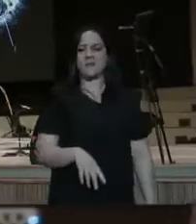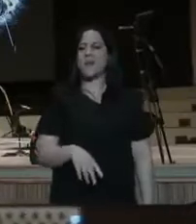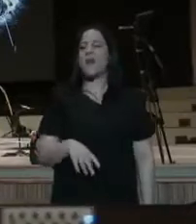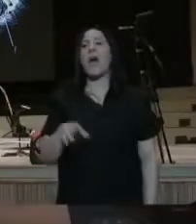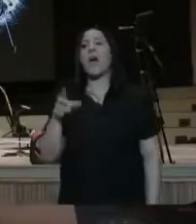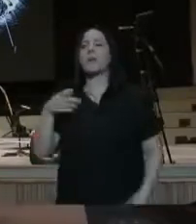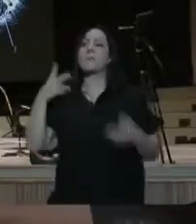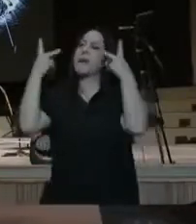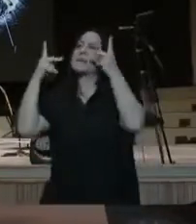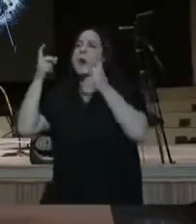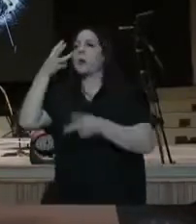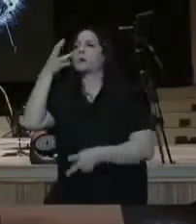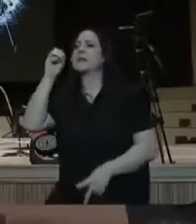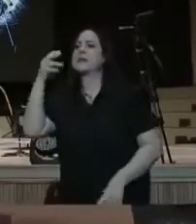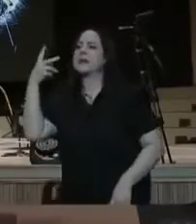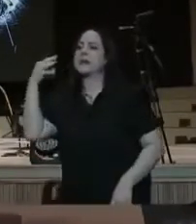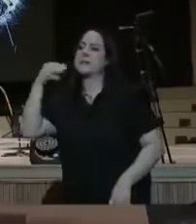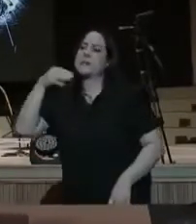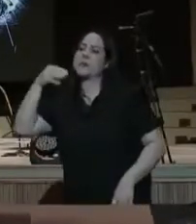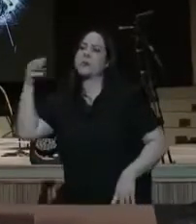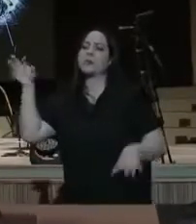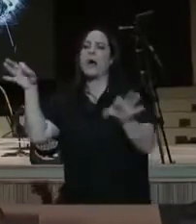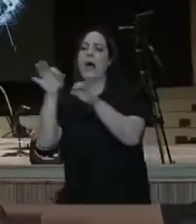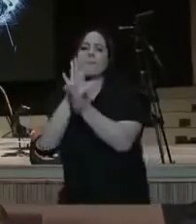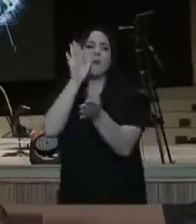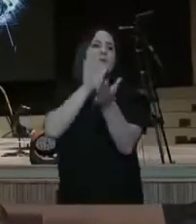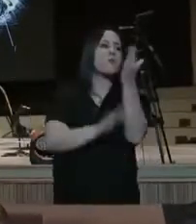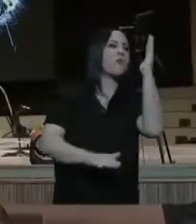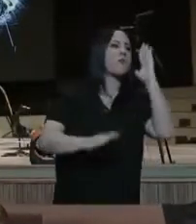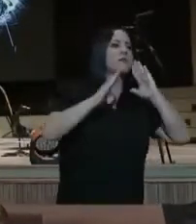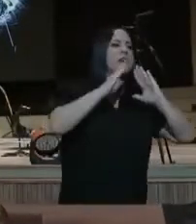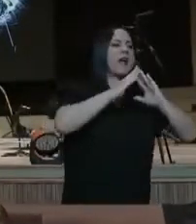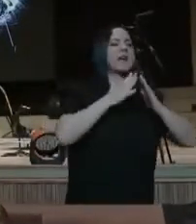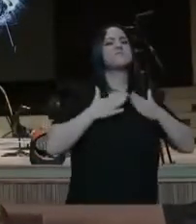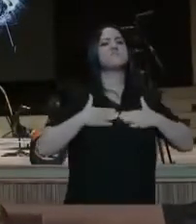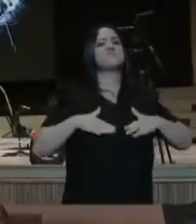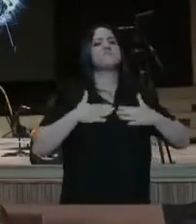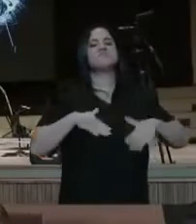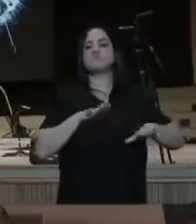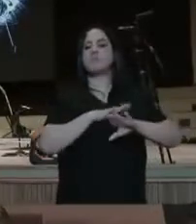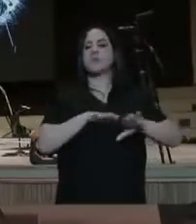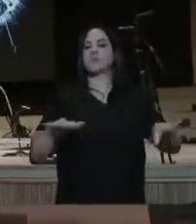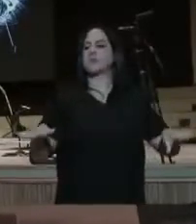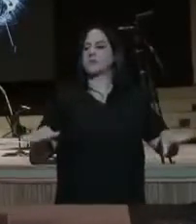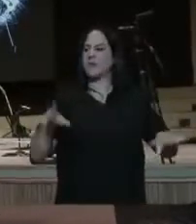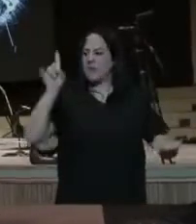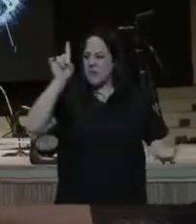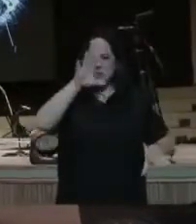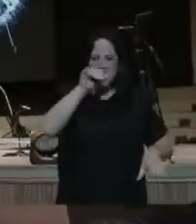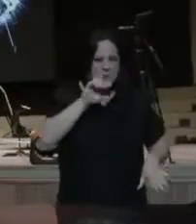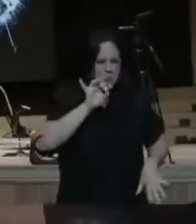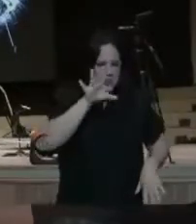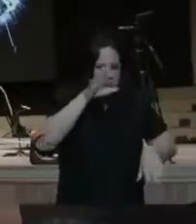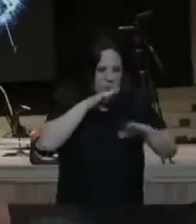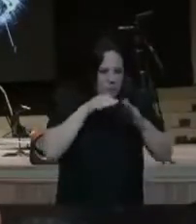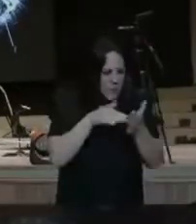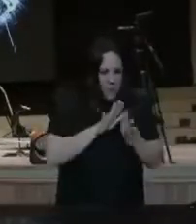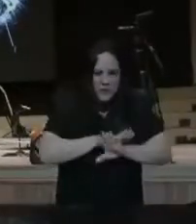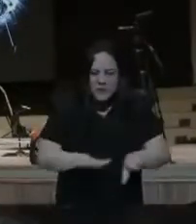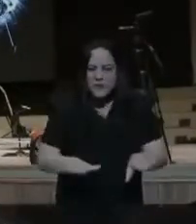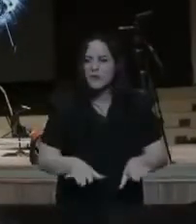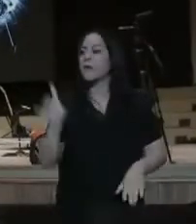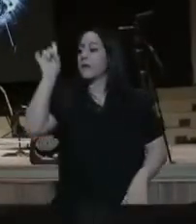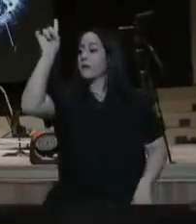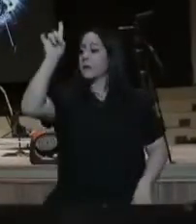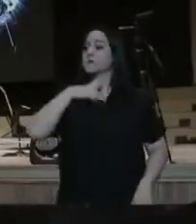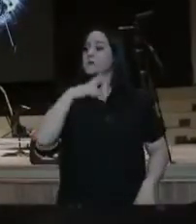minutos e para casa viver a nossa vida não é pra isso que ele nos chamou deus tem uma grande